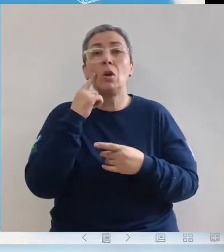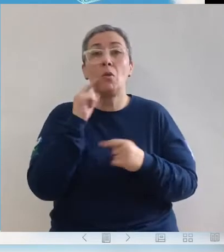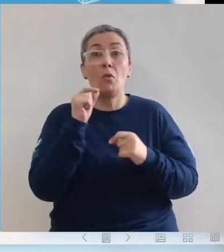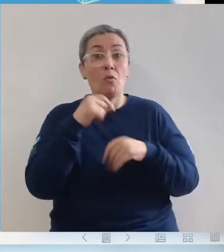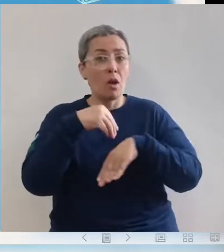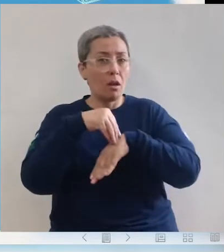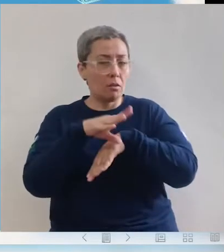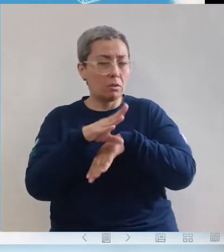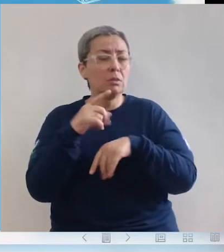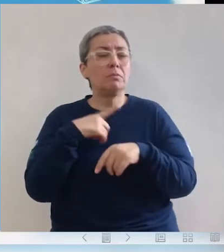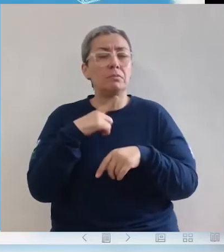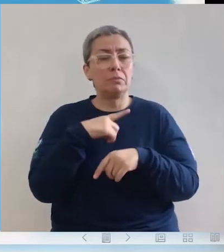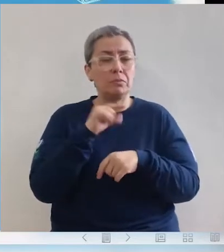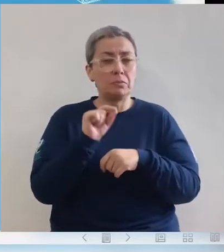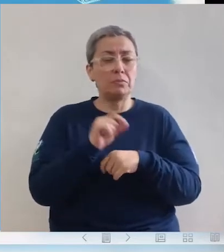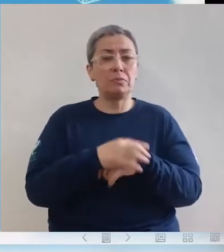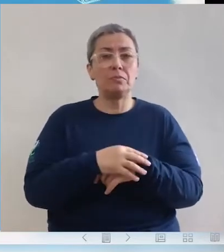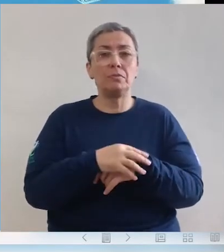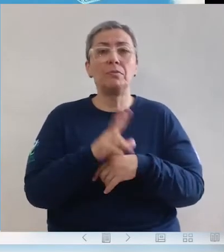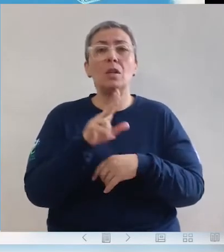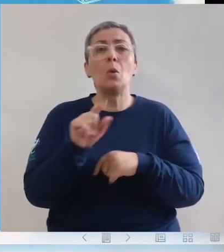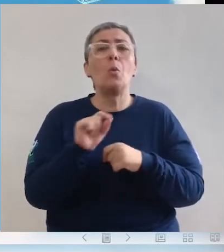Vou dar algumas dicas aqui.